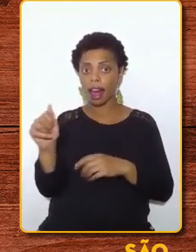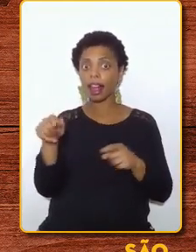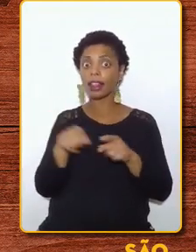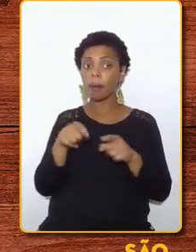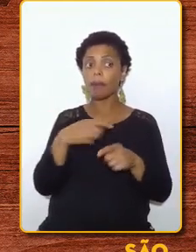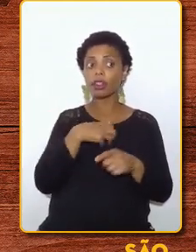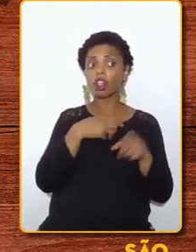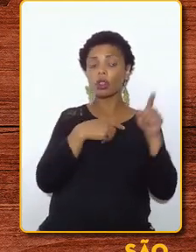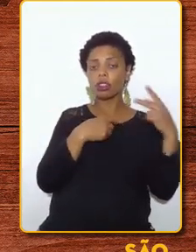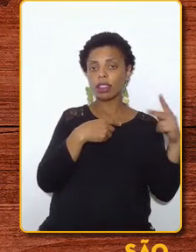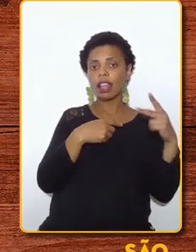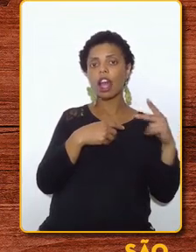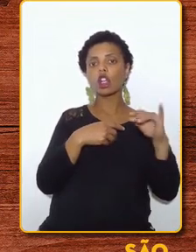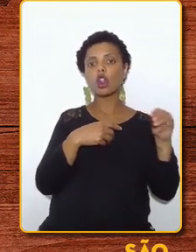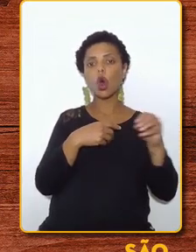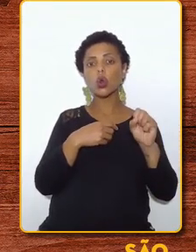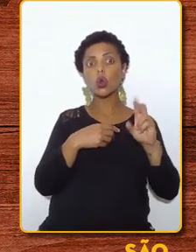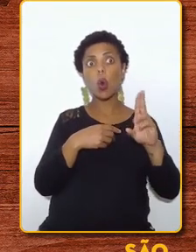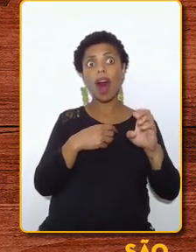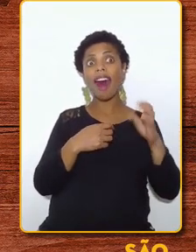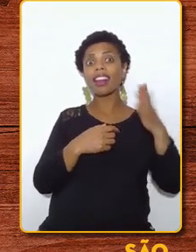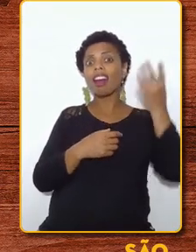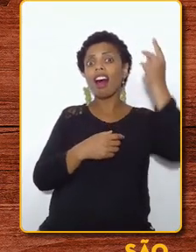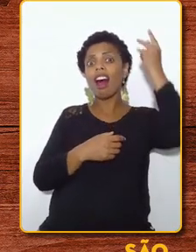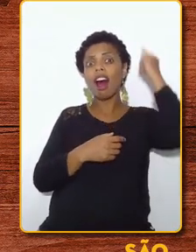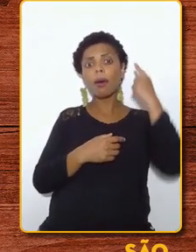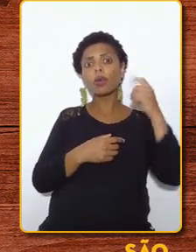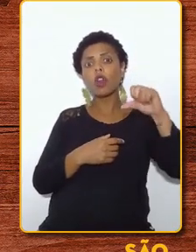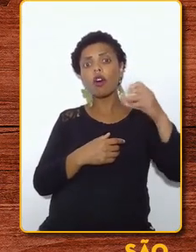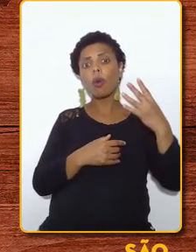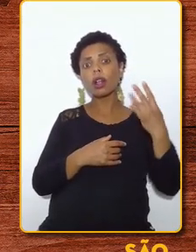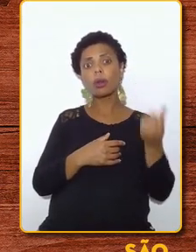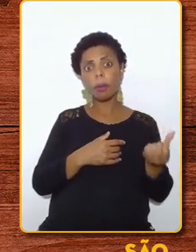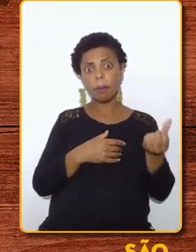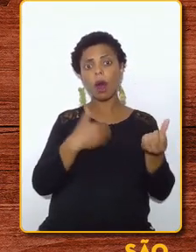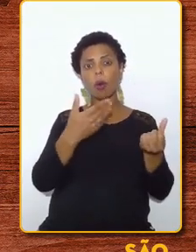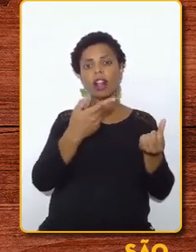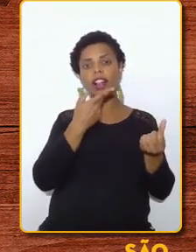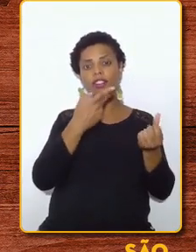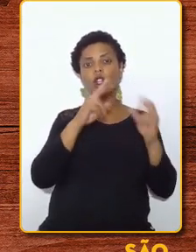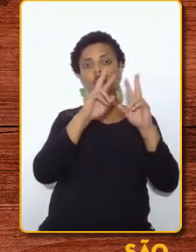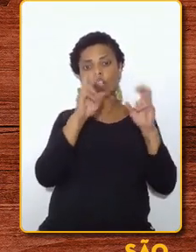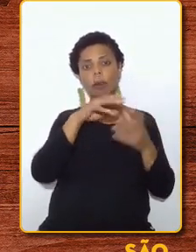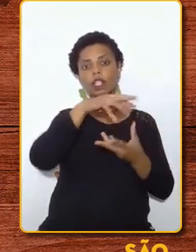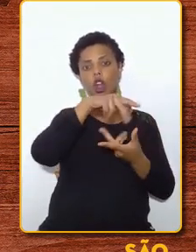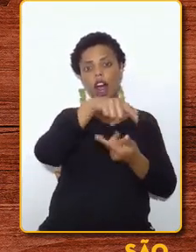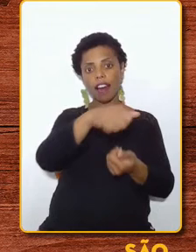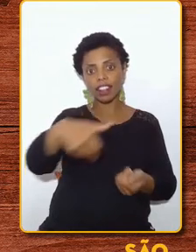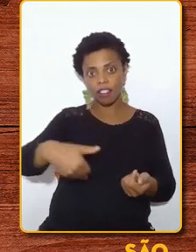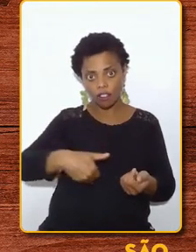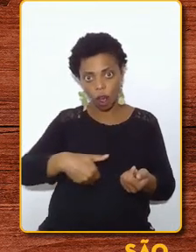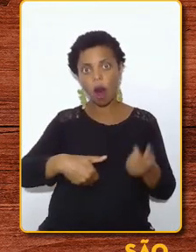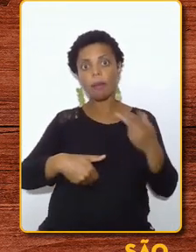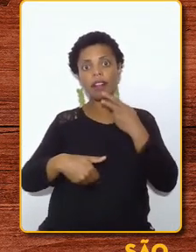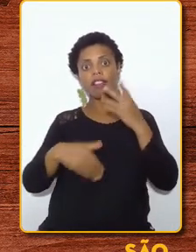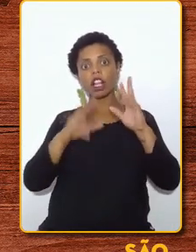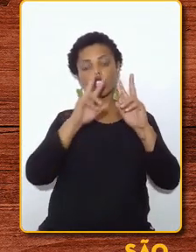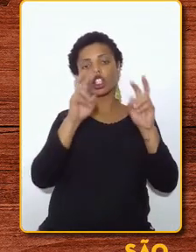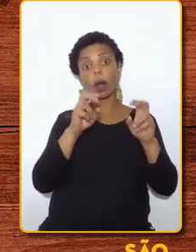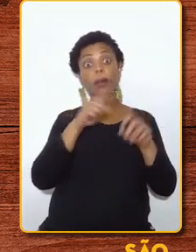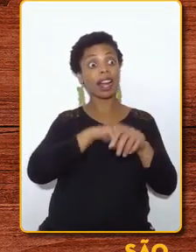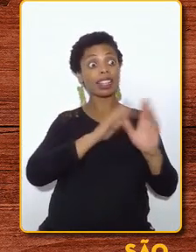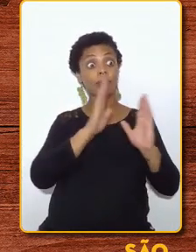desde de 46, né, quando ele lançou Geografia da Fome, ele já falava sobre isso. Inclusive era um tema muito quente naquele